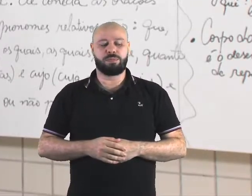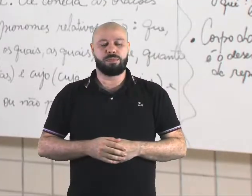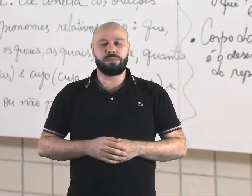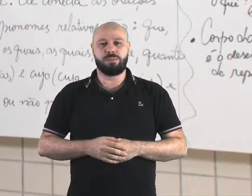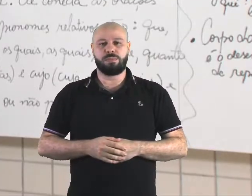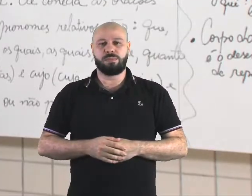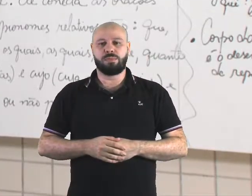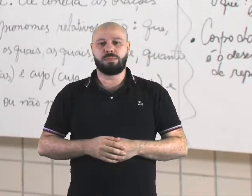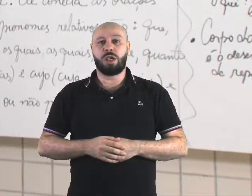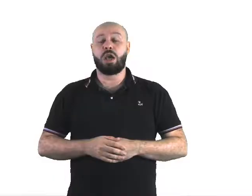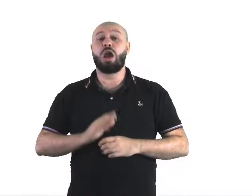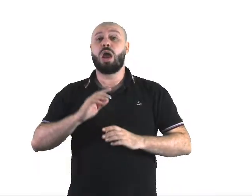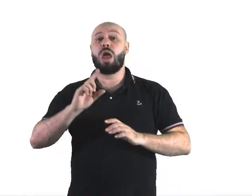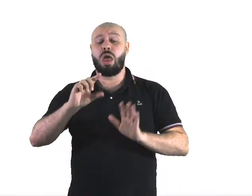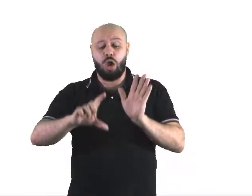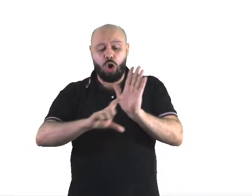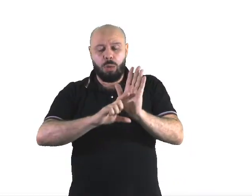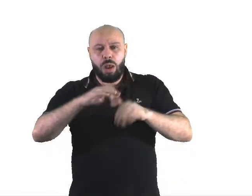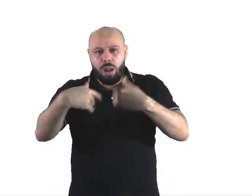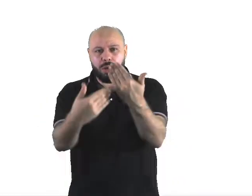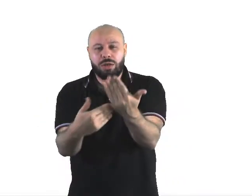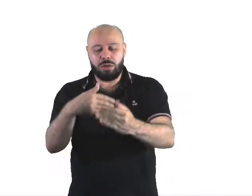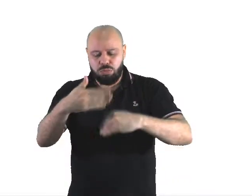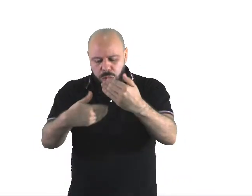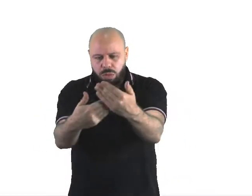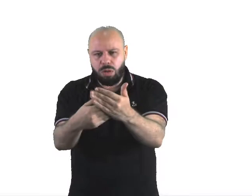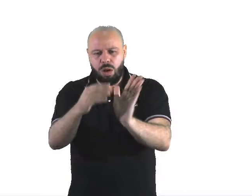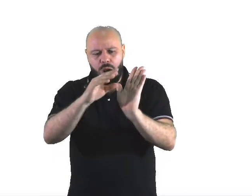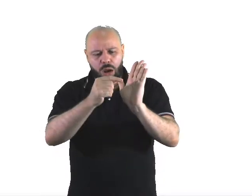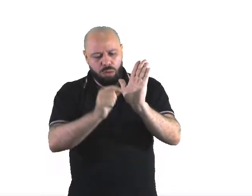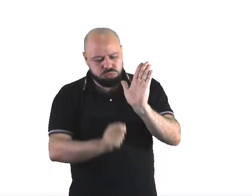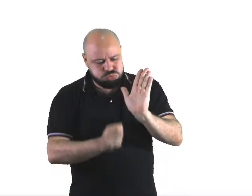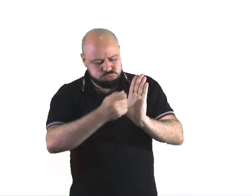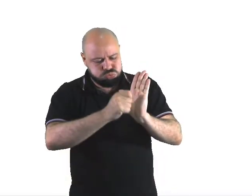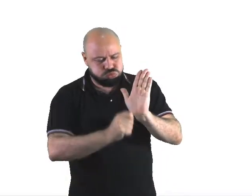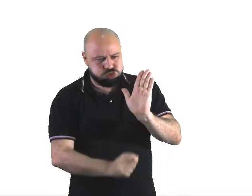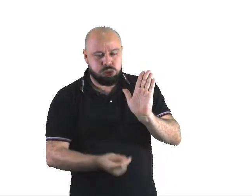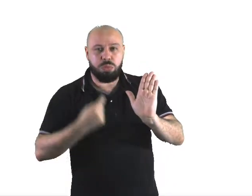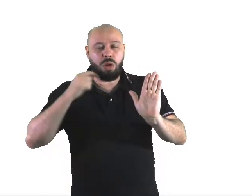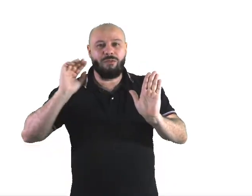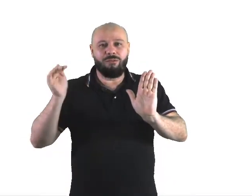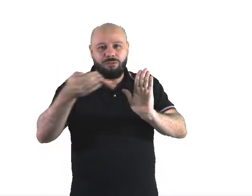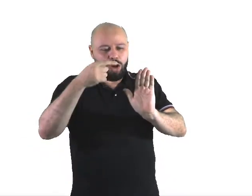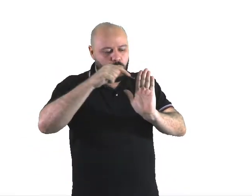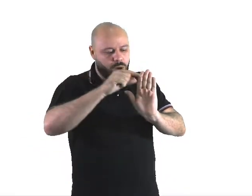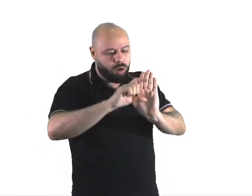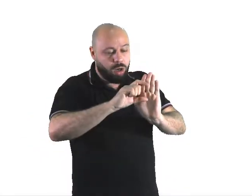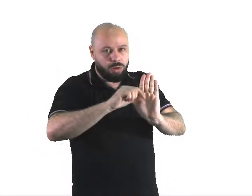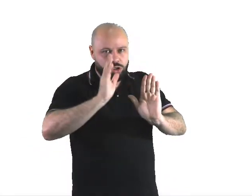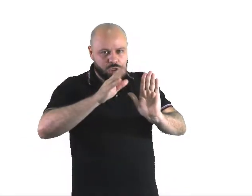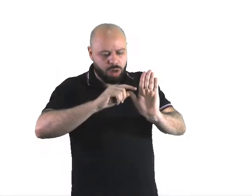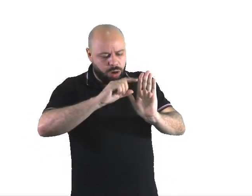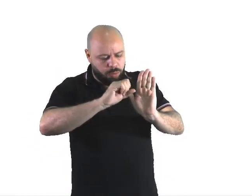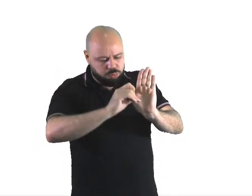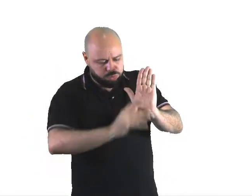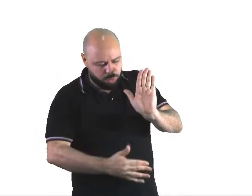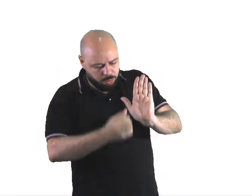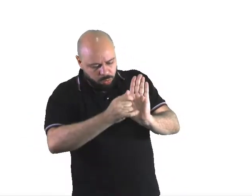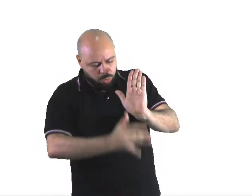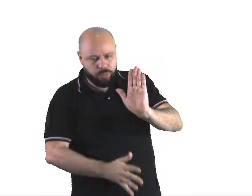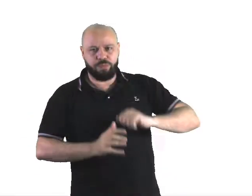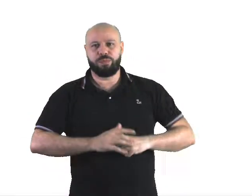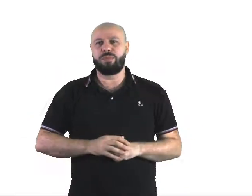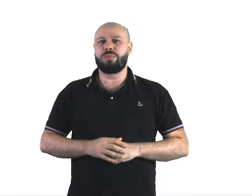que é o desenvolvimento da minha reportagem, sem perder de vista o que foi apresentado na lead. Nessa parte, o